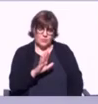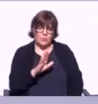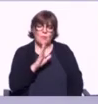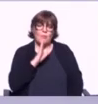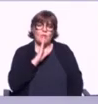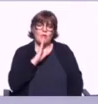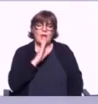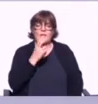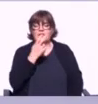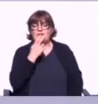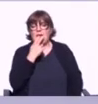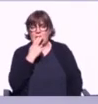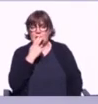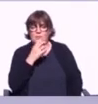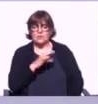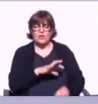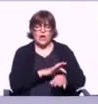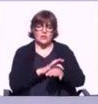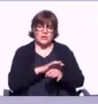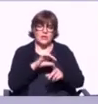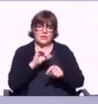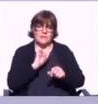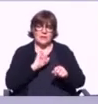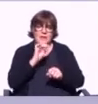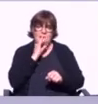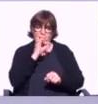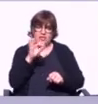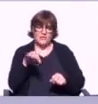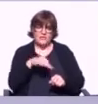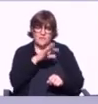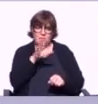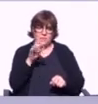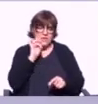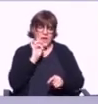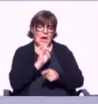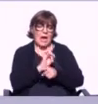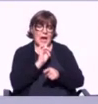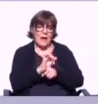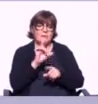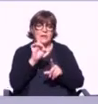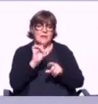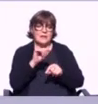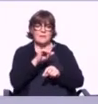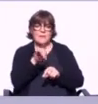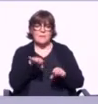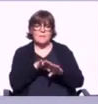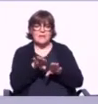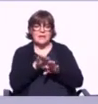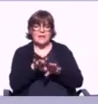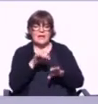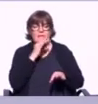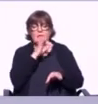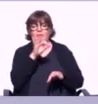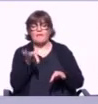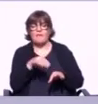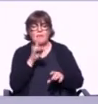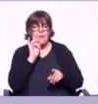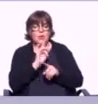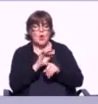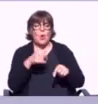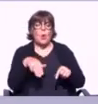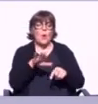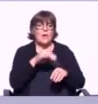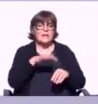moradas de árbitros auxiliares e das suas famílias, com os hábitos também que praticavam essa mesma família, onde é que iam